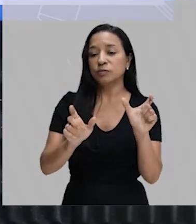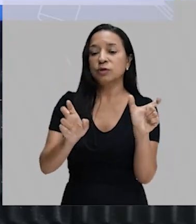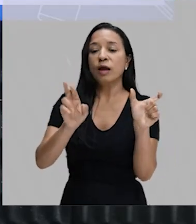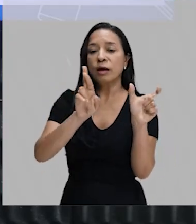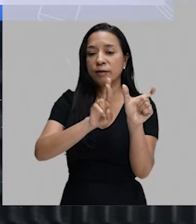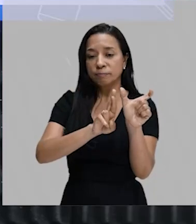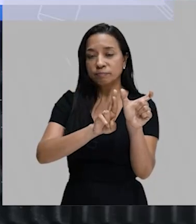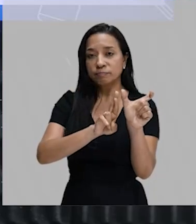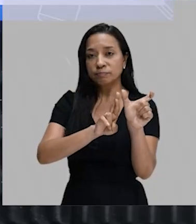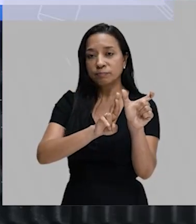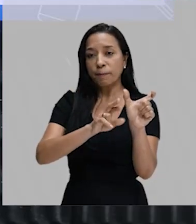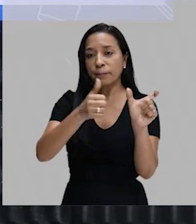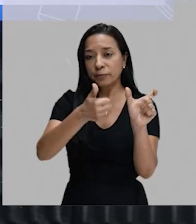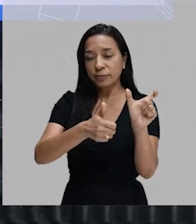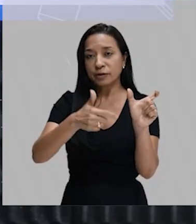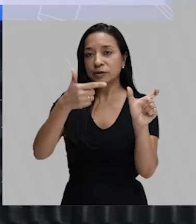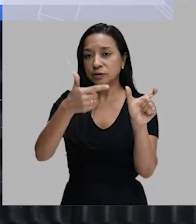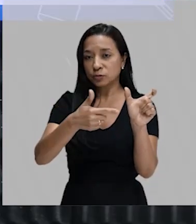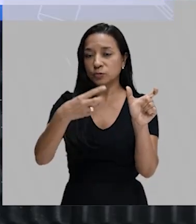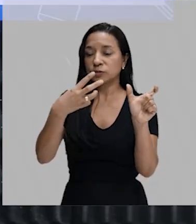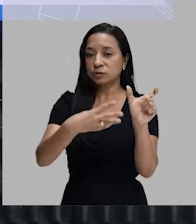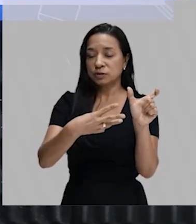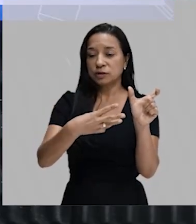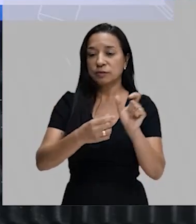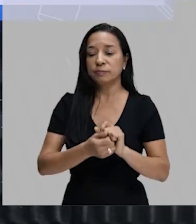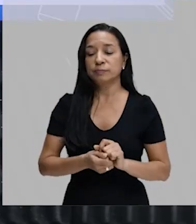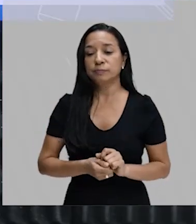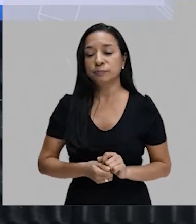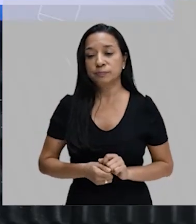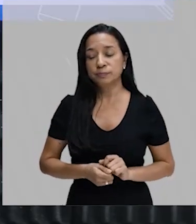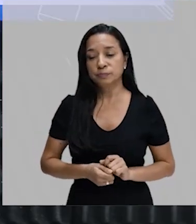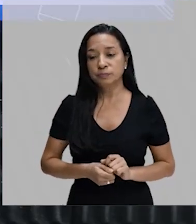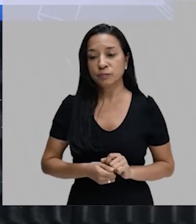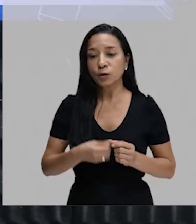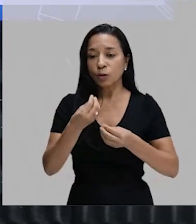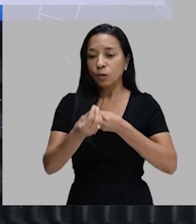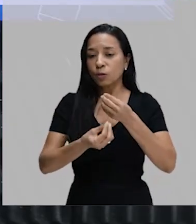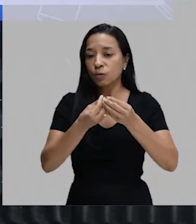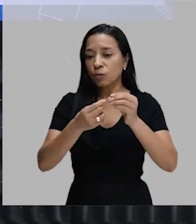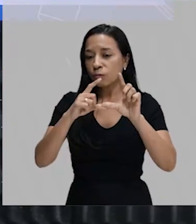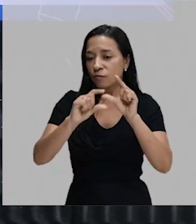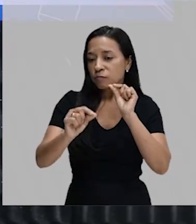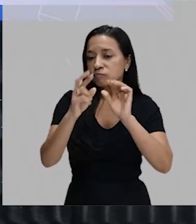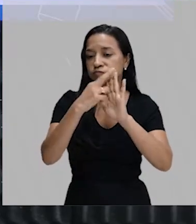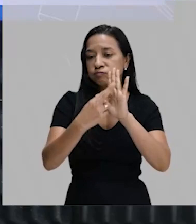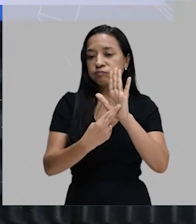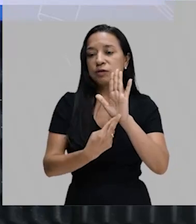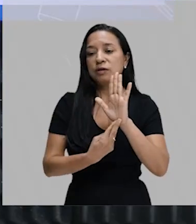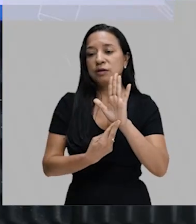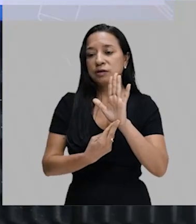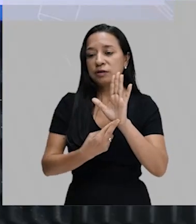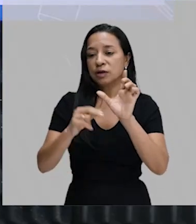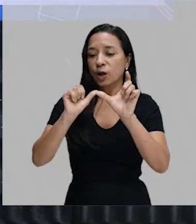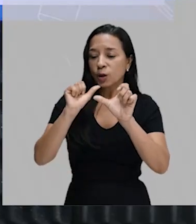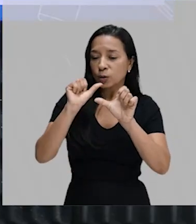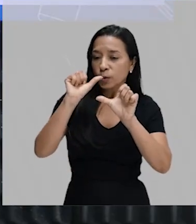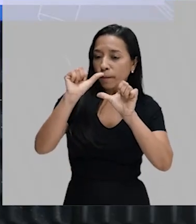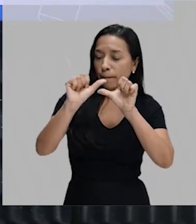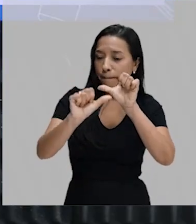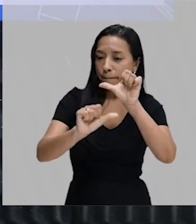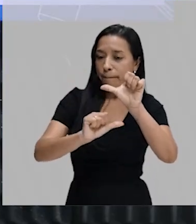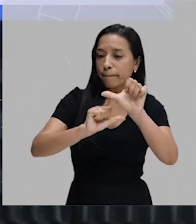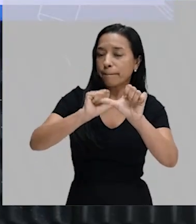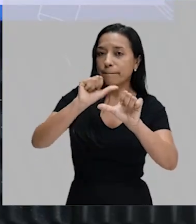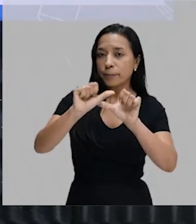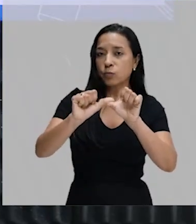só. Bem como aqueles em que a fuga da regra se dá por alteração na desinência. O que é desinência? É o que